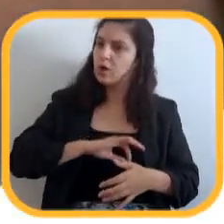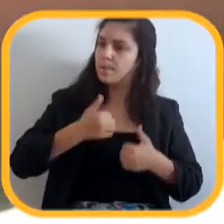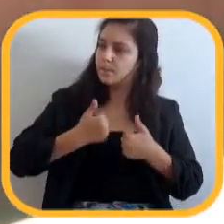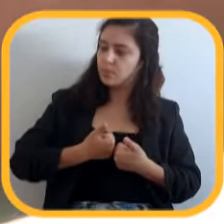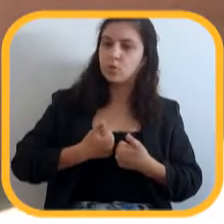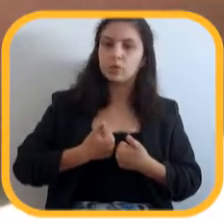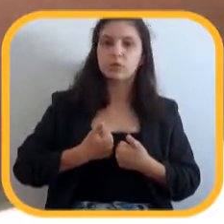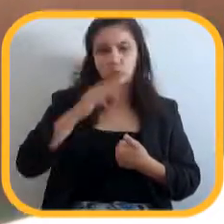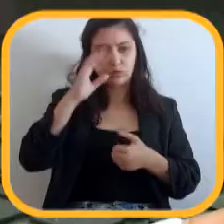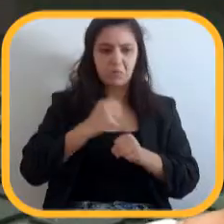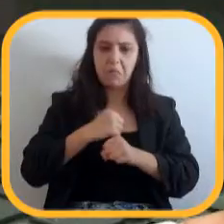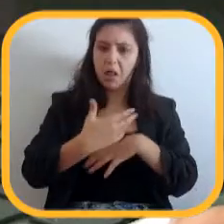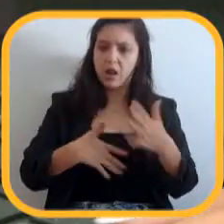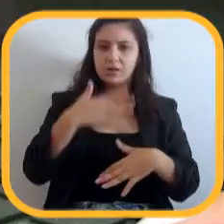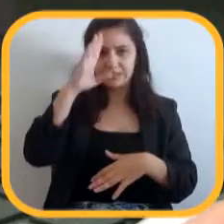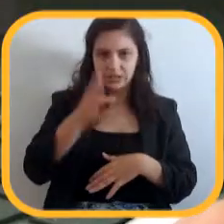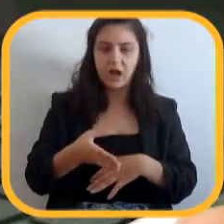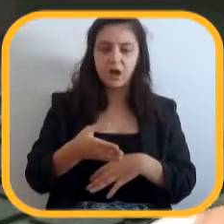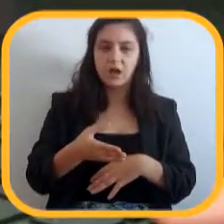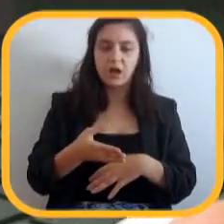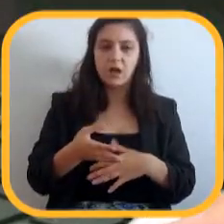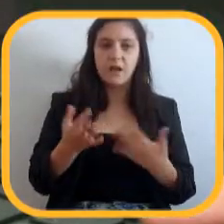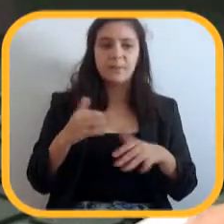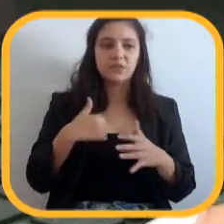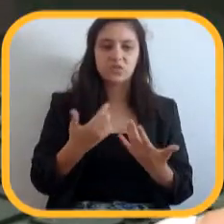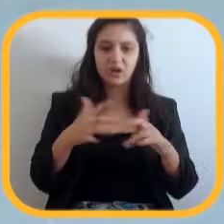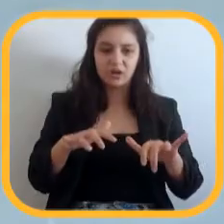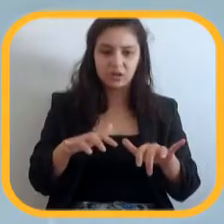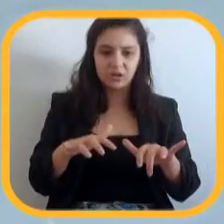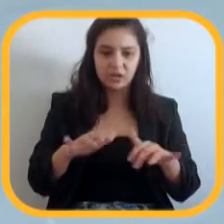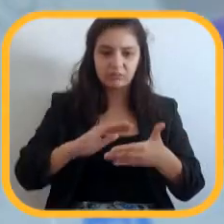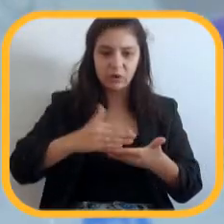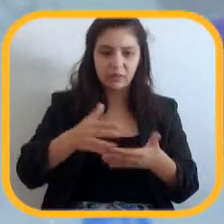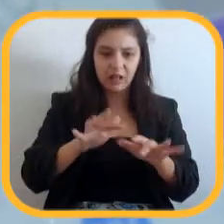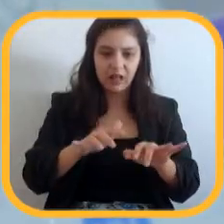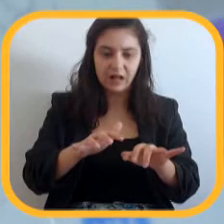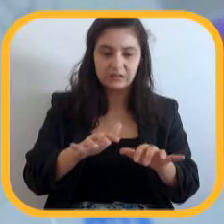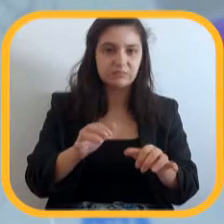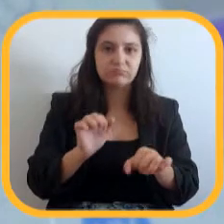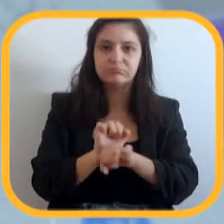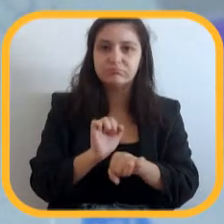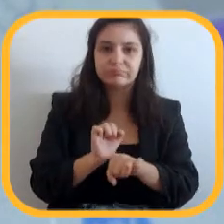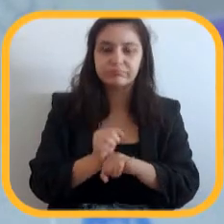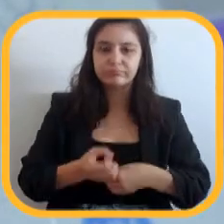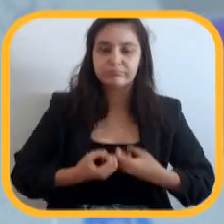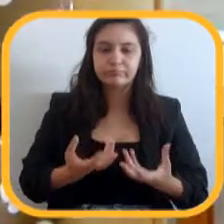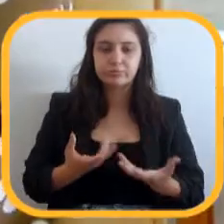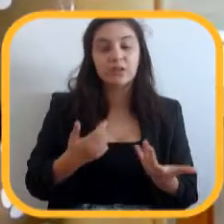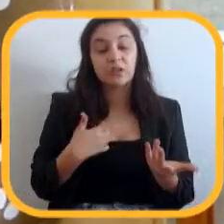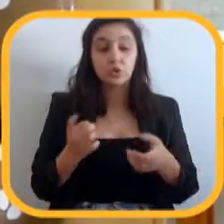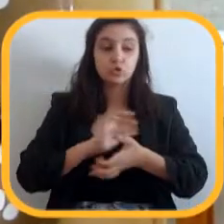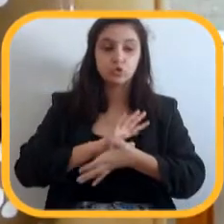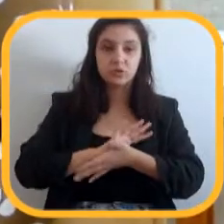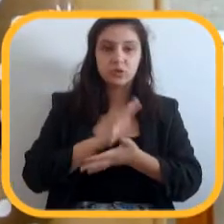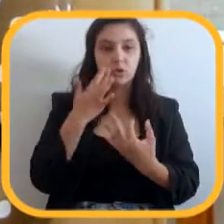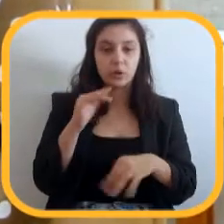sabes que és bom profissional, tu sabes que sabes fazer o teu trabalho, só que sentas-te em frente ao computador, tens que escrever e não sai nada. Os jornalistas têm, em